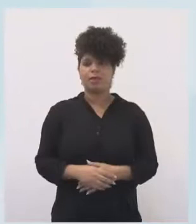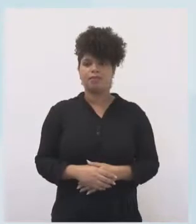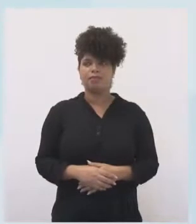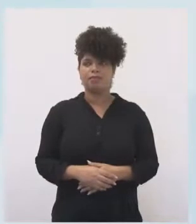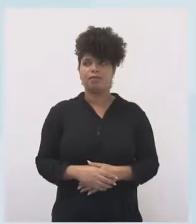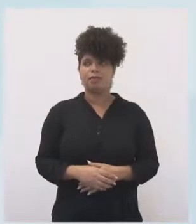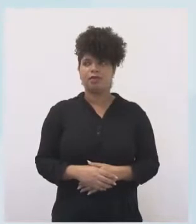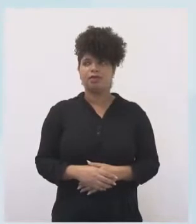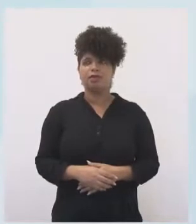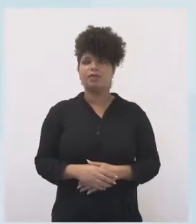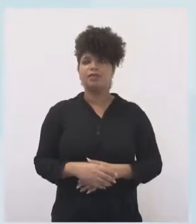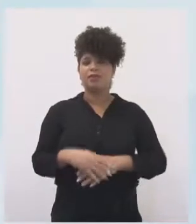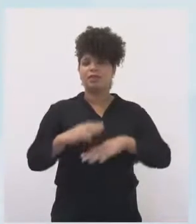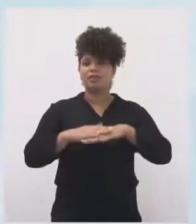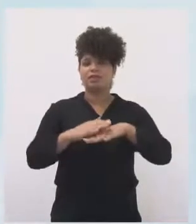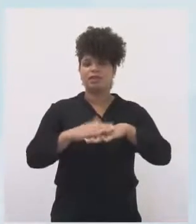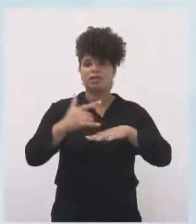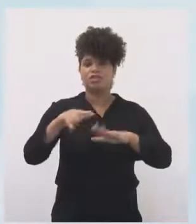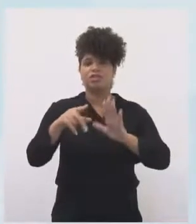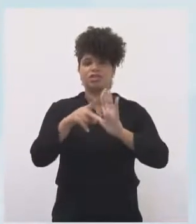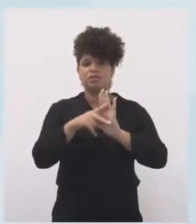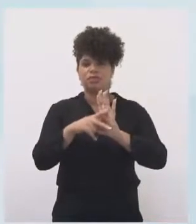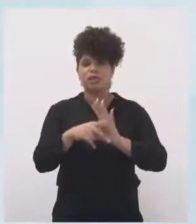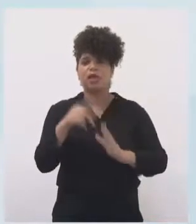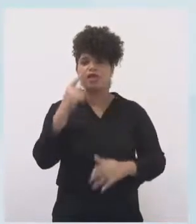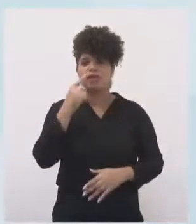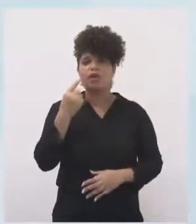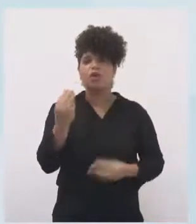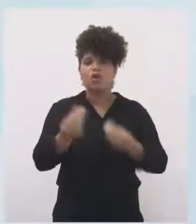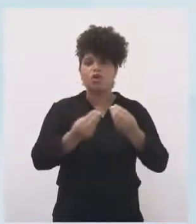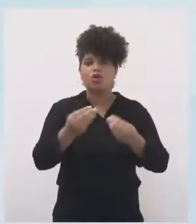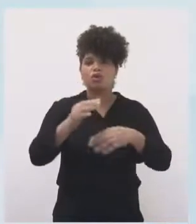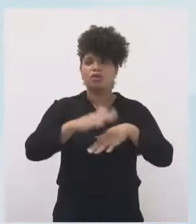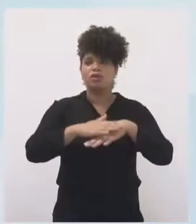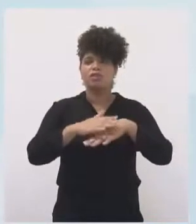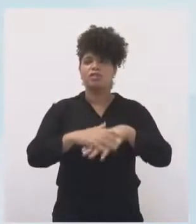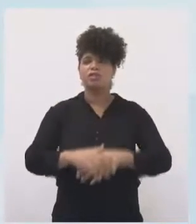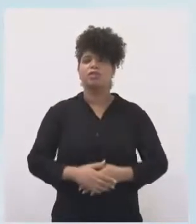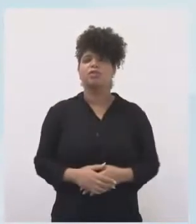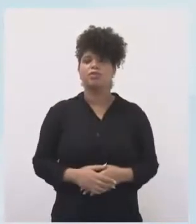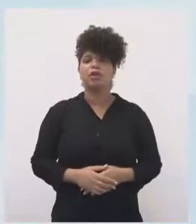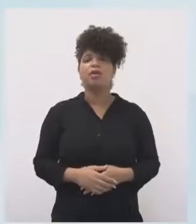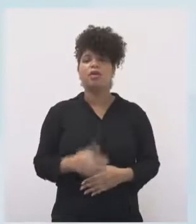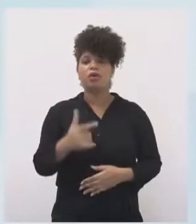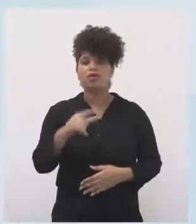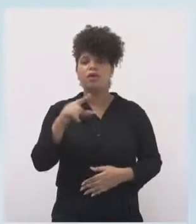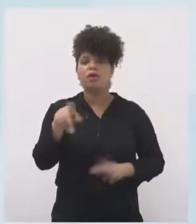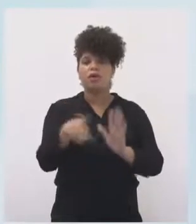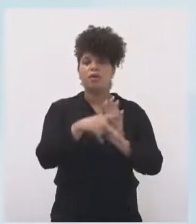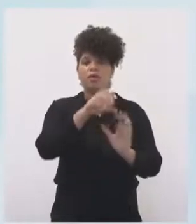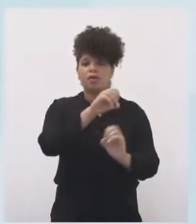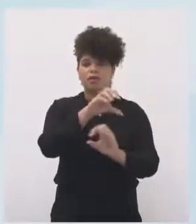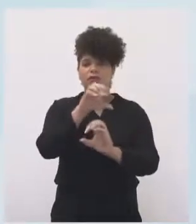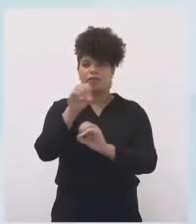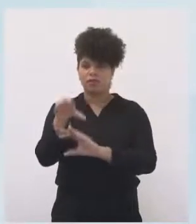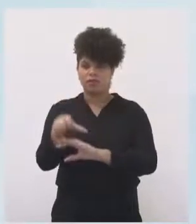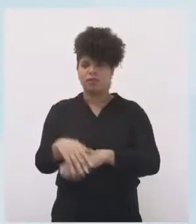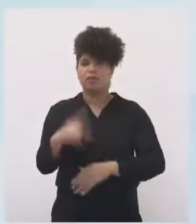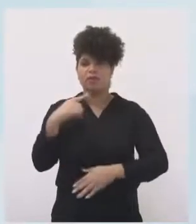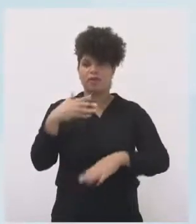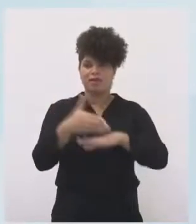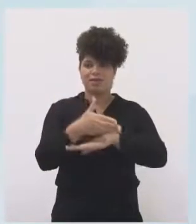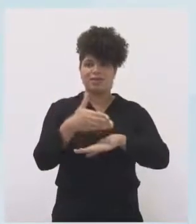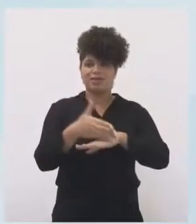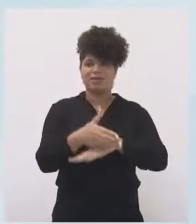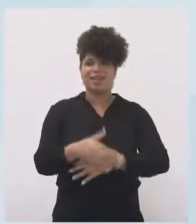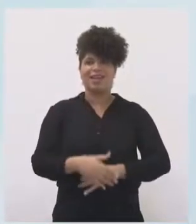Então, só para vocês terem uma ideia do que vocês vão ter acesso com o Canva para Educação, vocês vão ter acesso a tudo